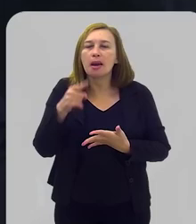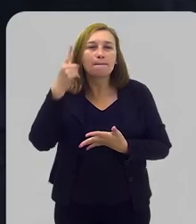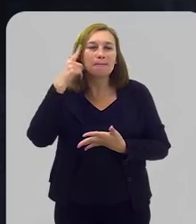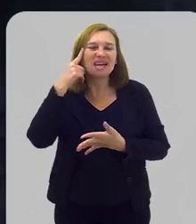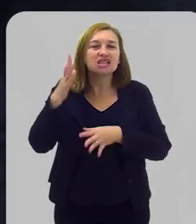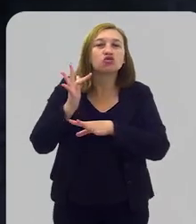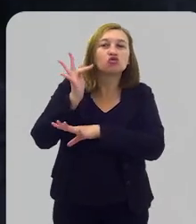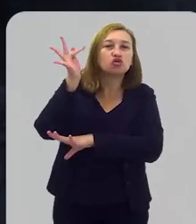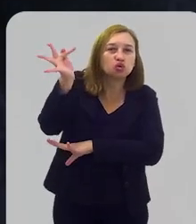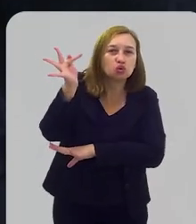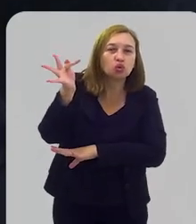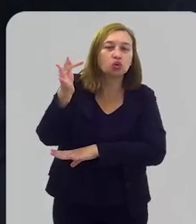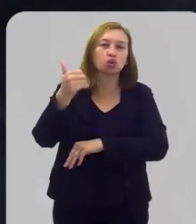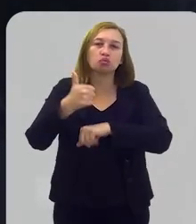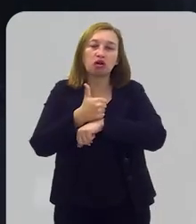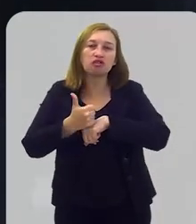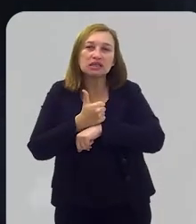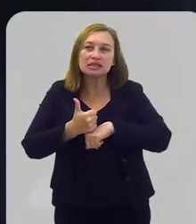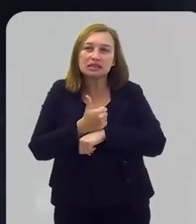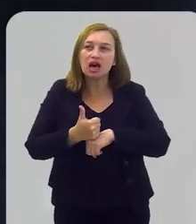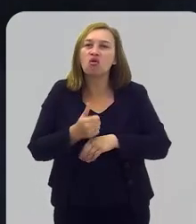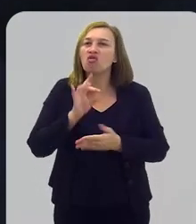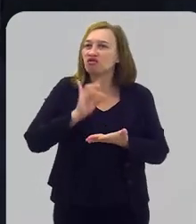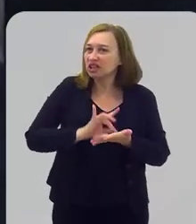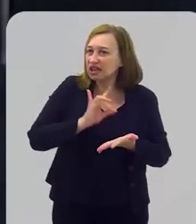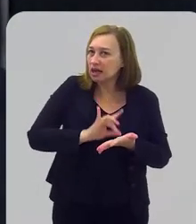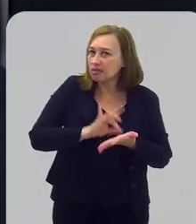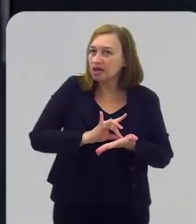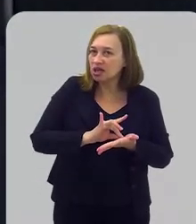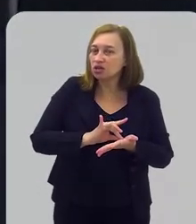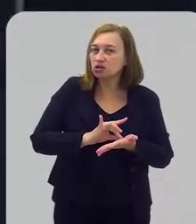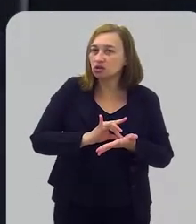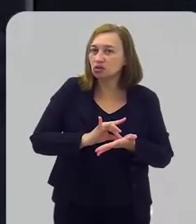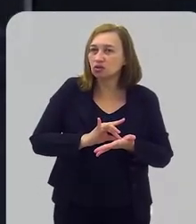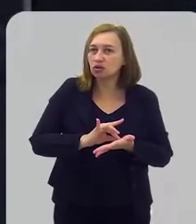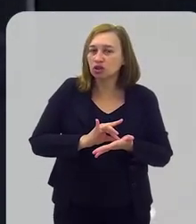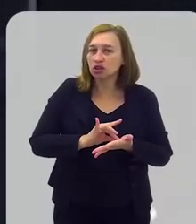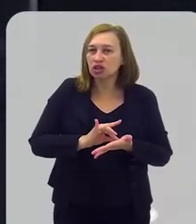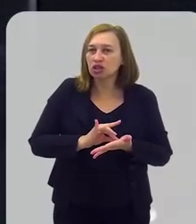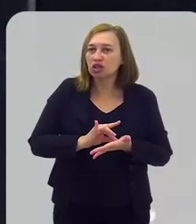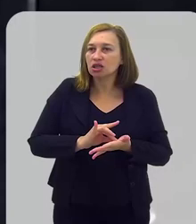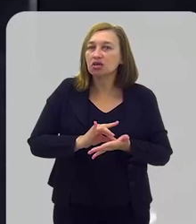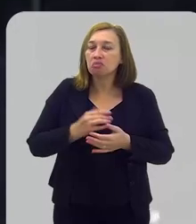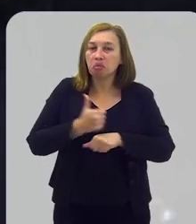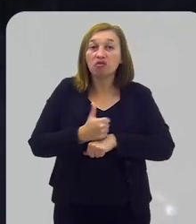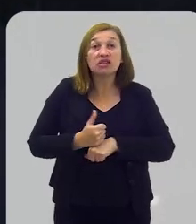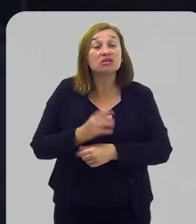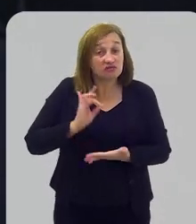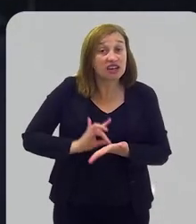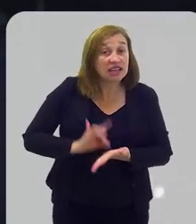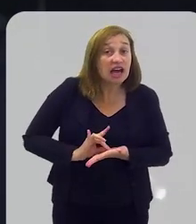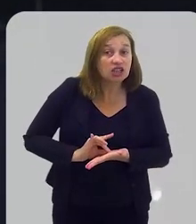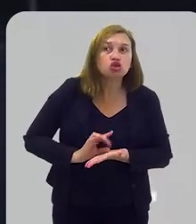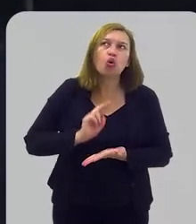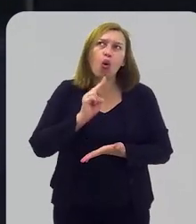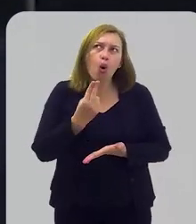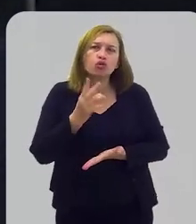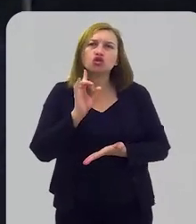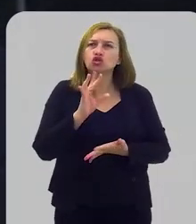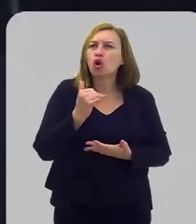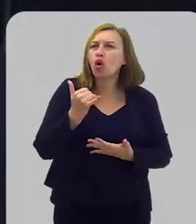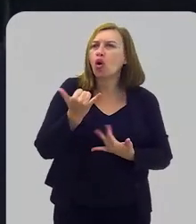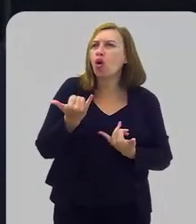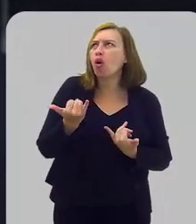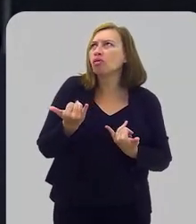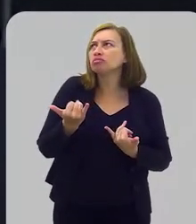da sua carreira você pretende realmente levar isso como carreira mesmo sua ou você não tô só de